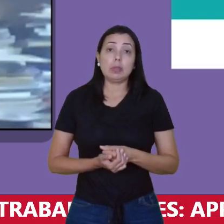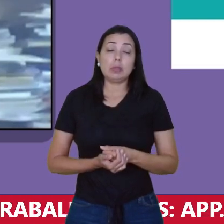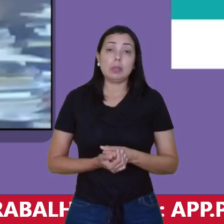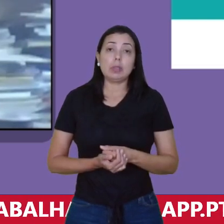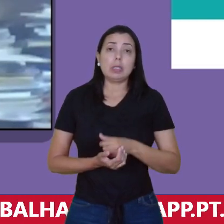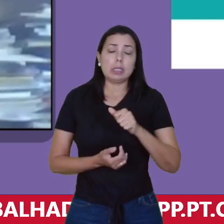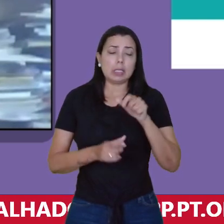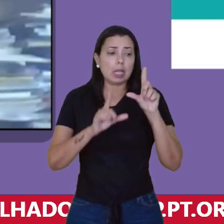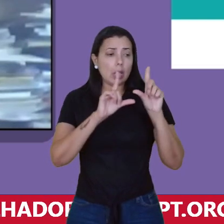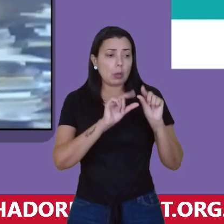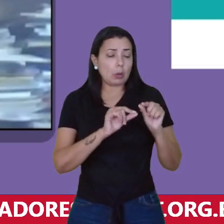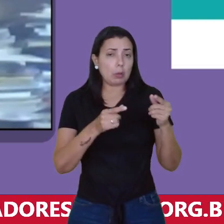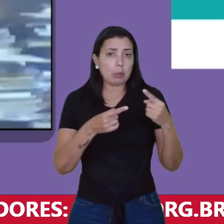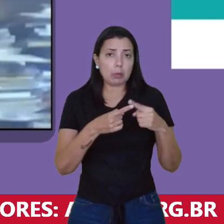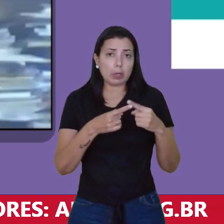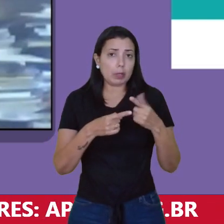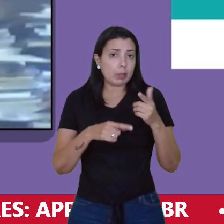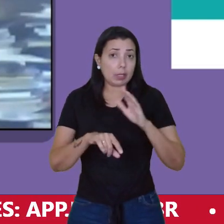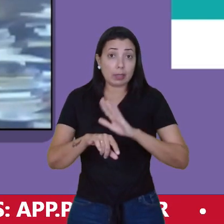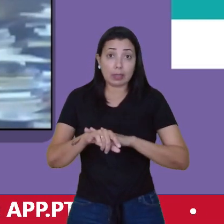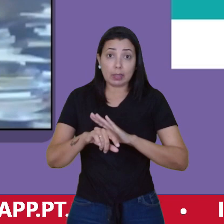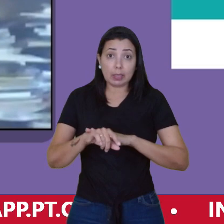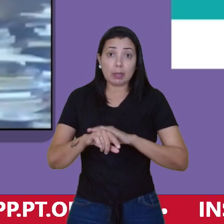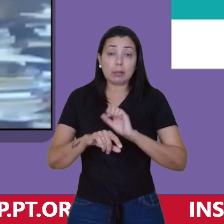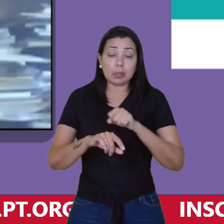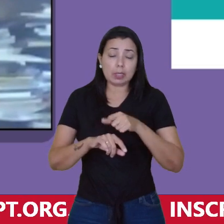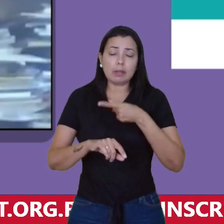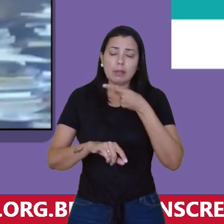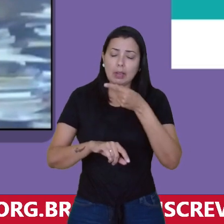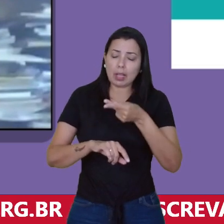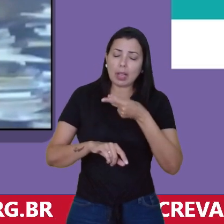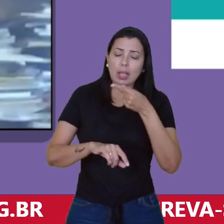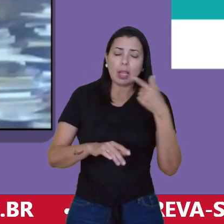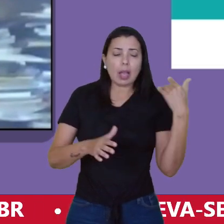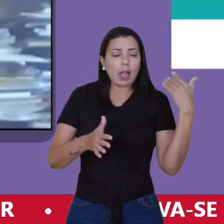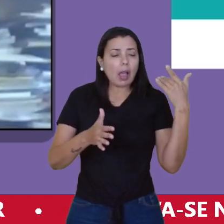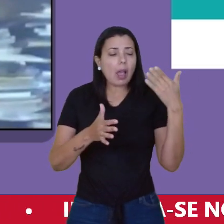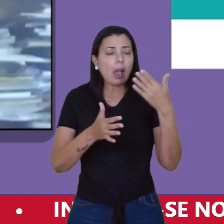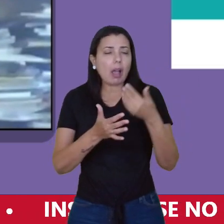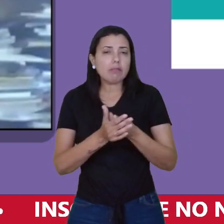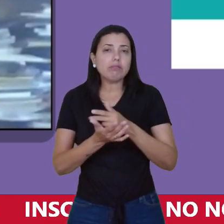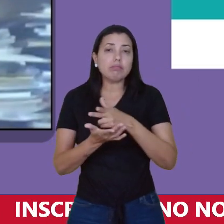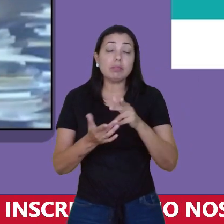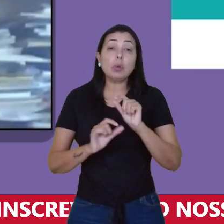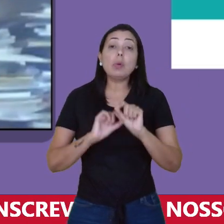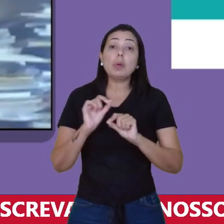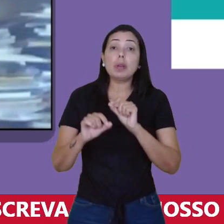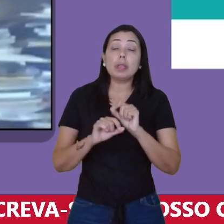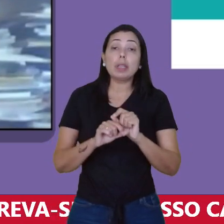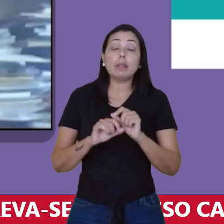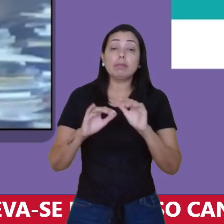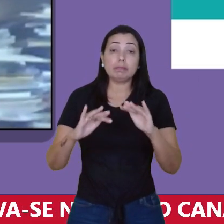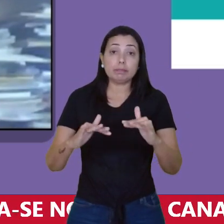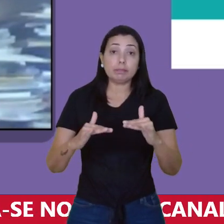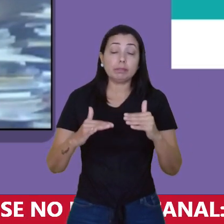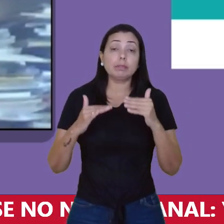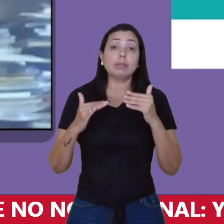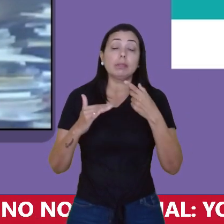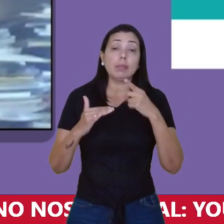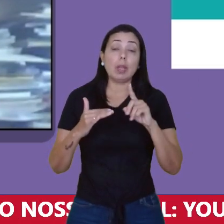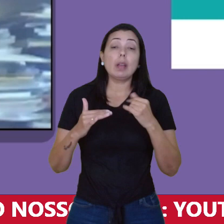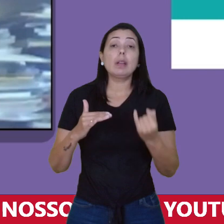bem resumida, porque não dá tempo da gente se estender muito neste momento, é chamar a atenção para